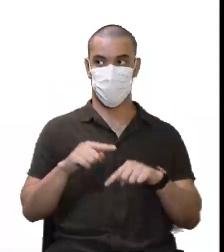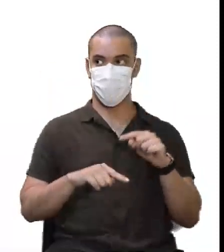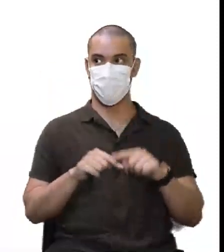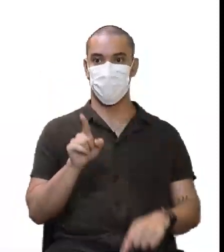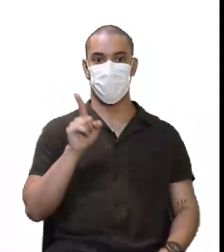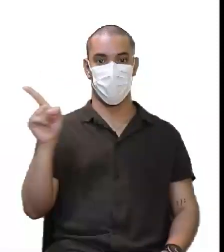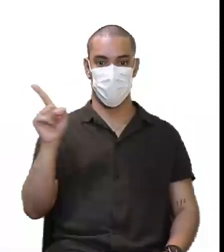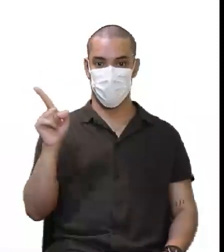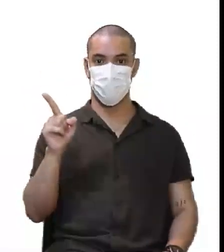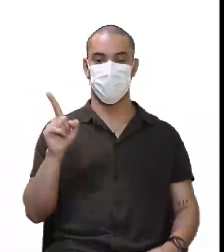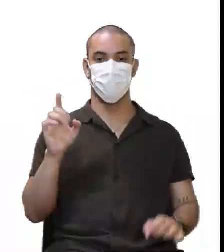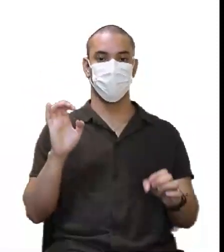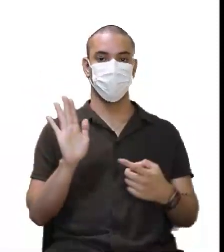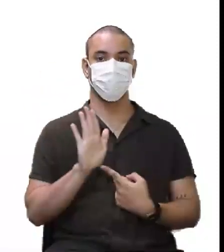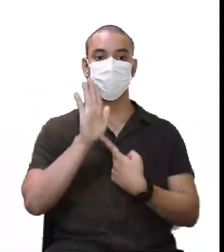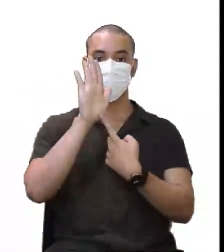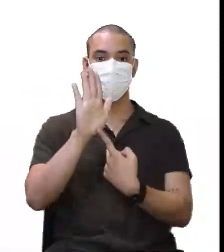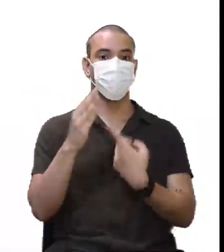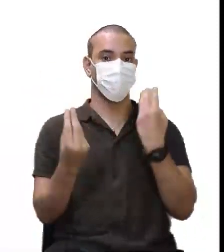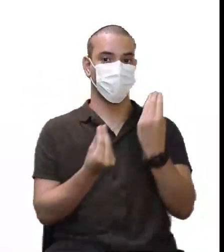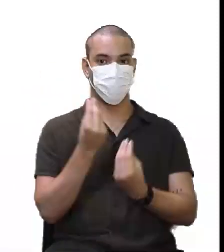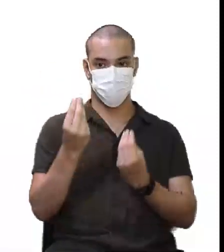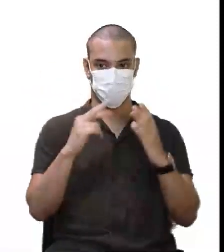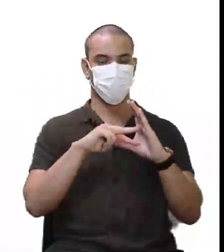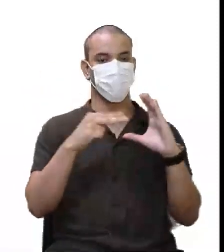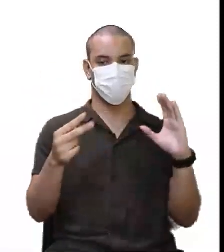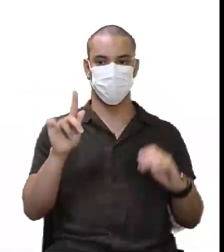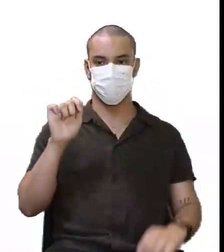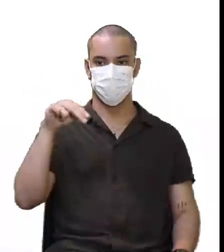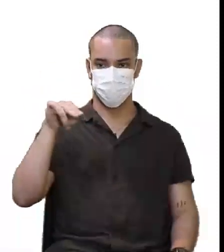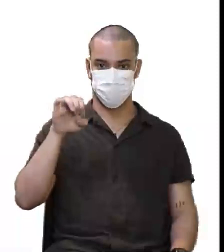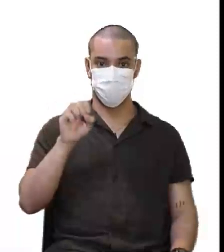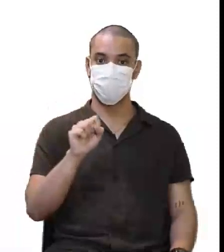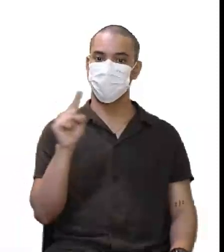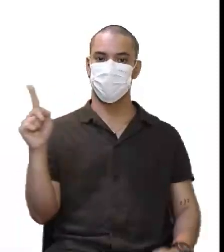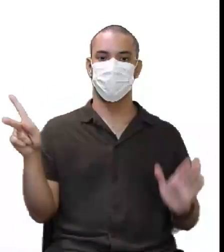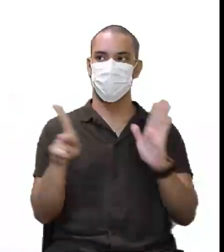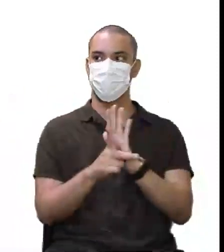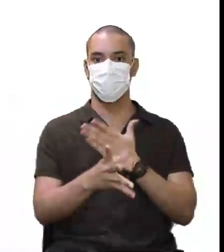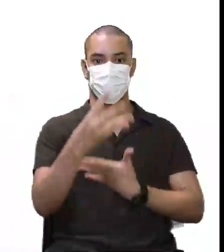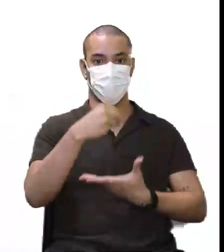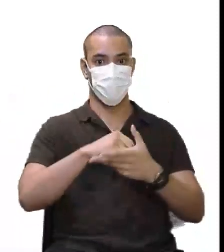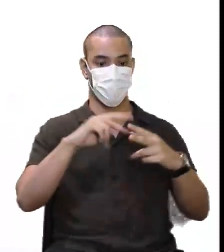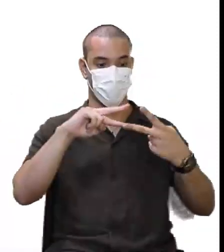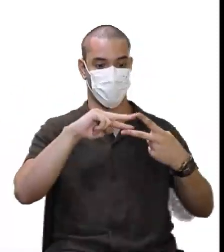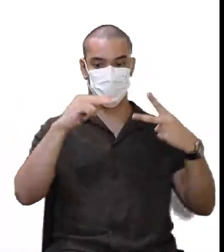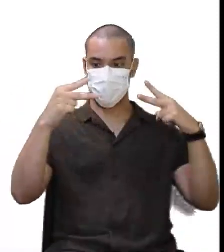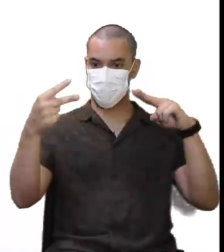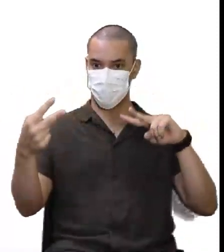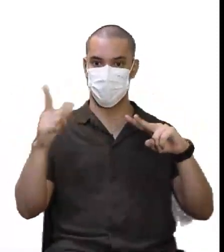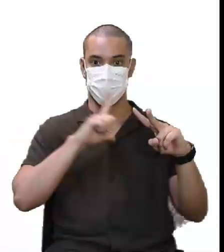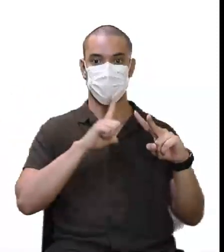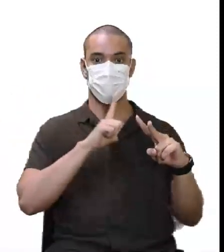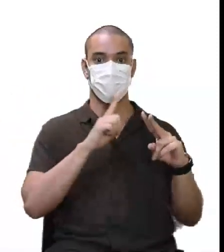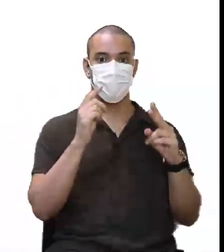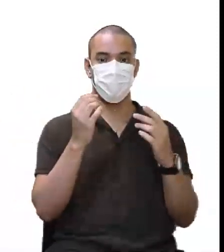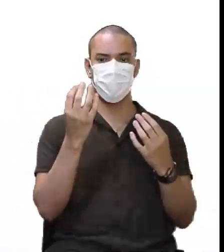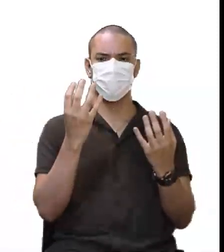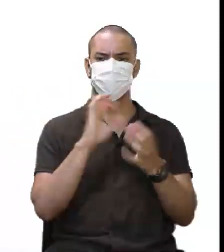A estrutura refere-se, obviamente, aos genes, né? Essas são porções do DNA que apresentam as